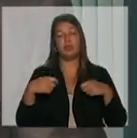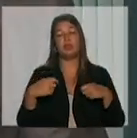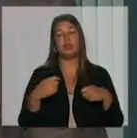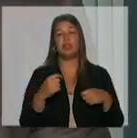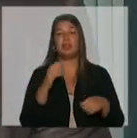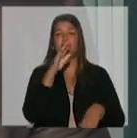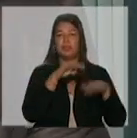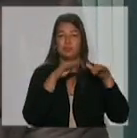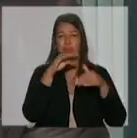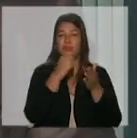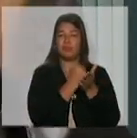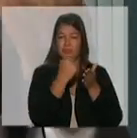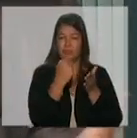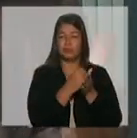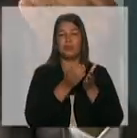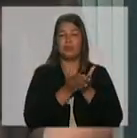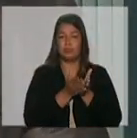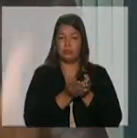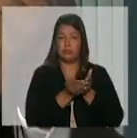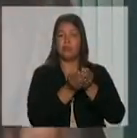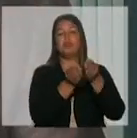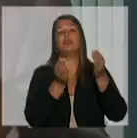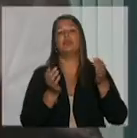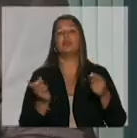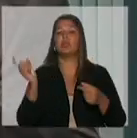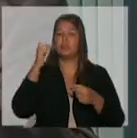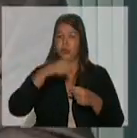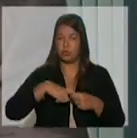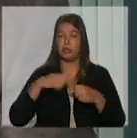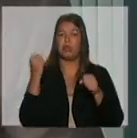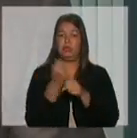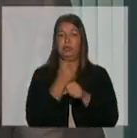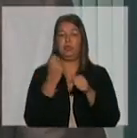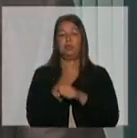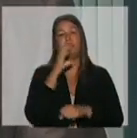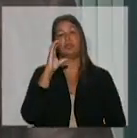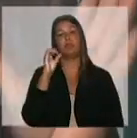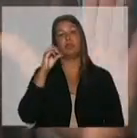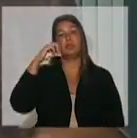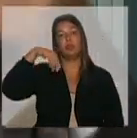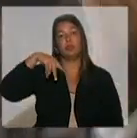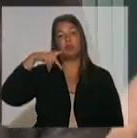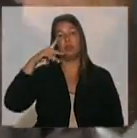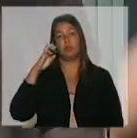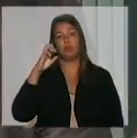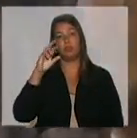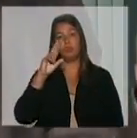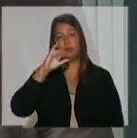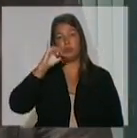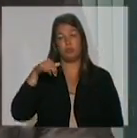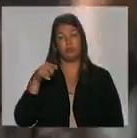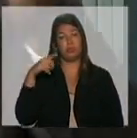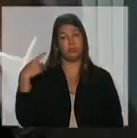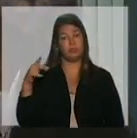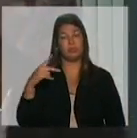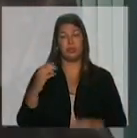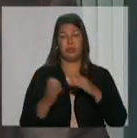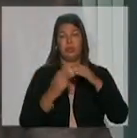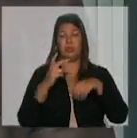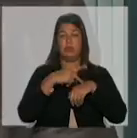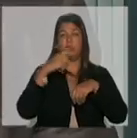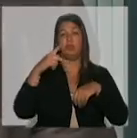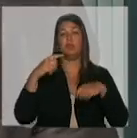nos estaleiros do Rio de Janeiro. A Petrobras precisa voltar a retomar as obras do Comperj. A Petrobras precisa retomar